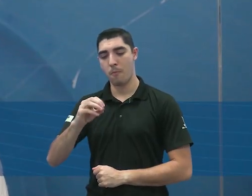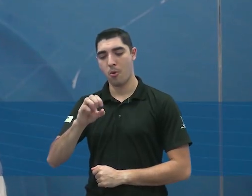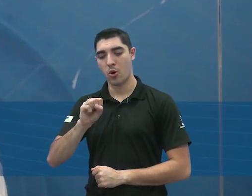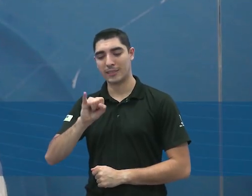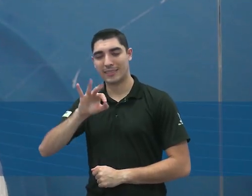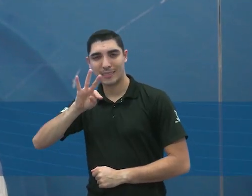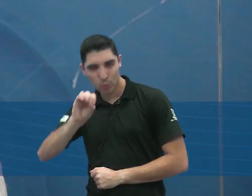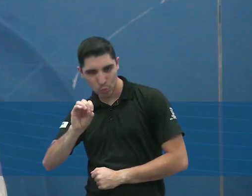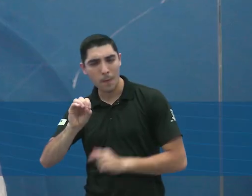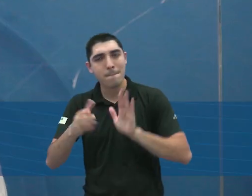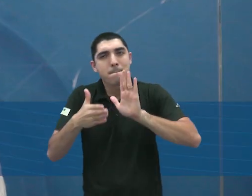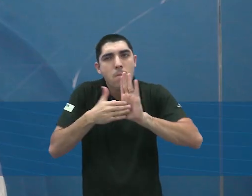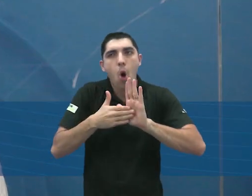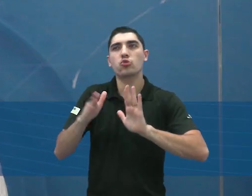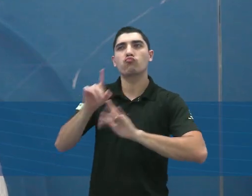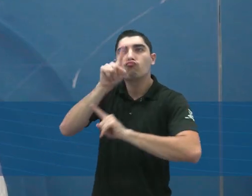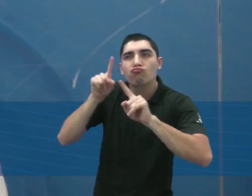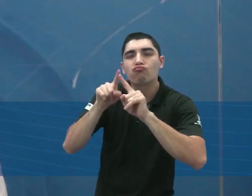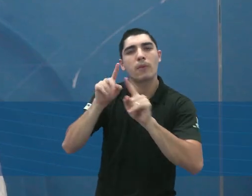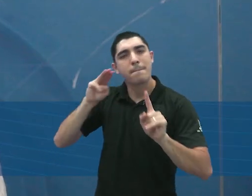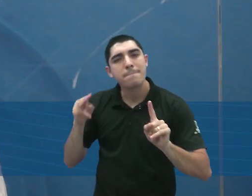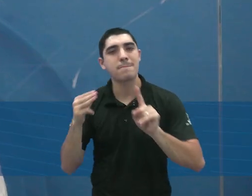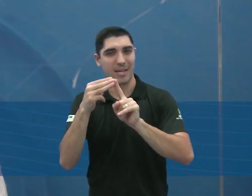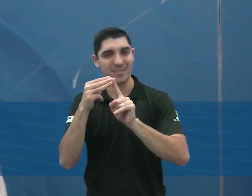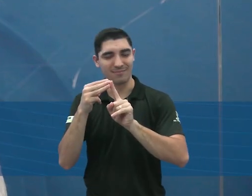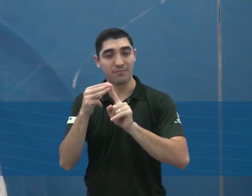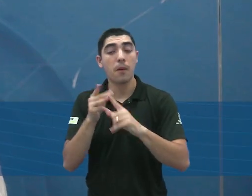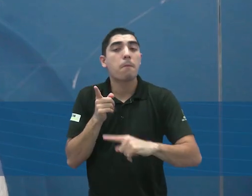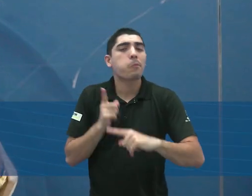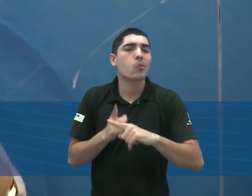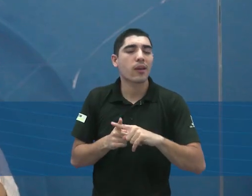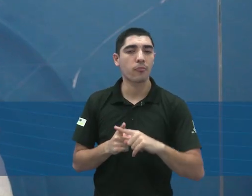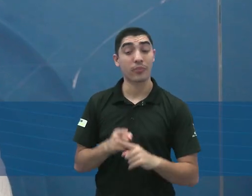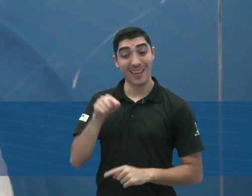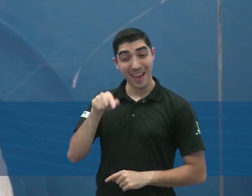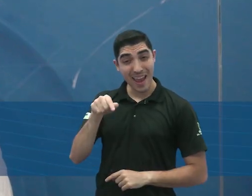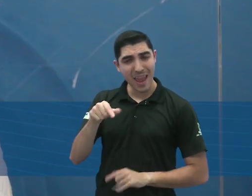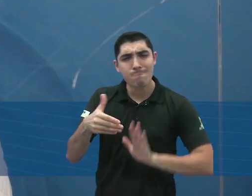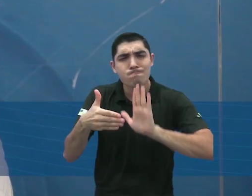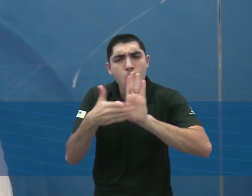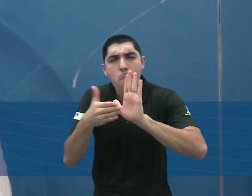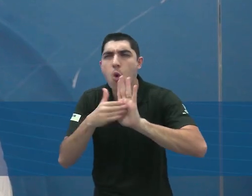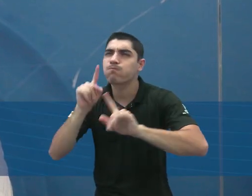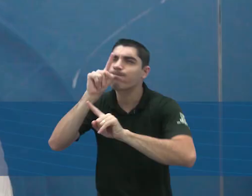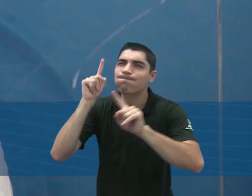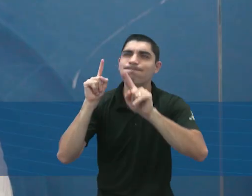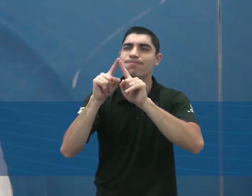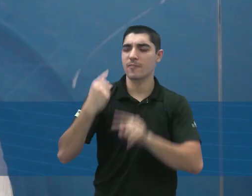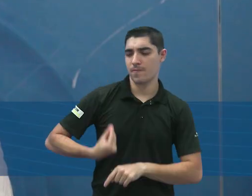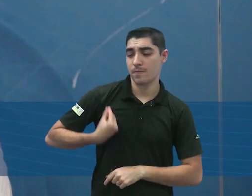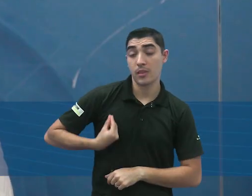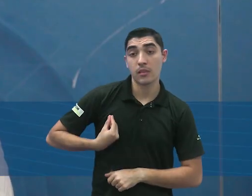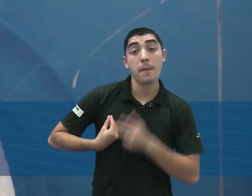dar uma escuta, né, para esses jovens que, na verdade, estão buscando seu propósito, porque trabalhar o propósito é essencial